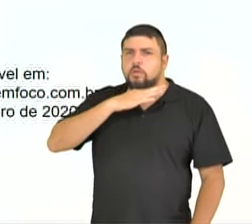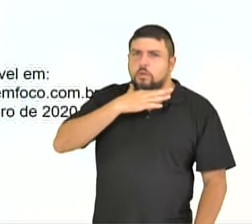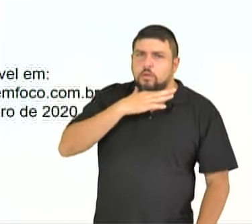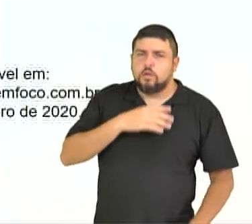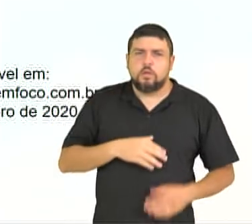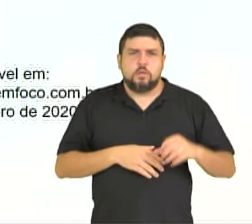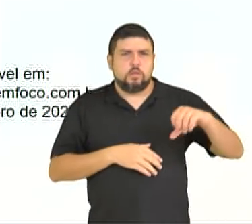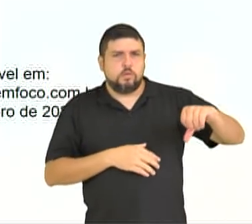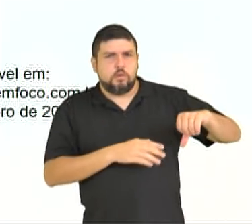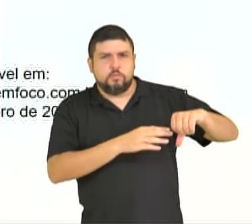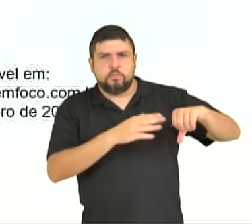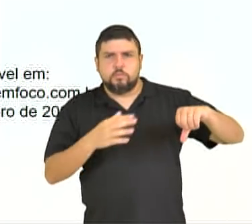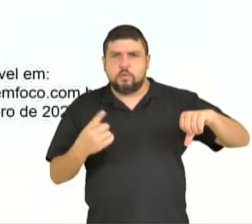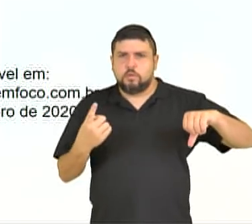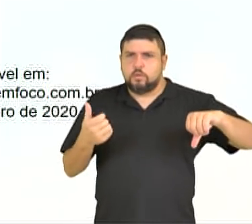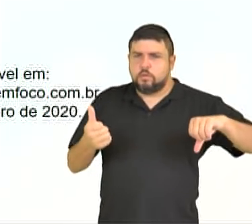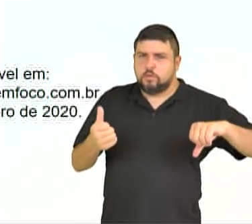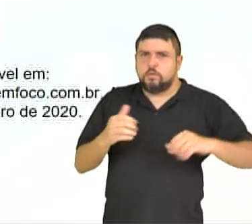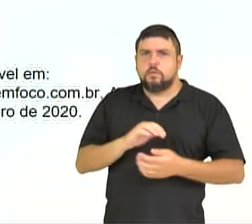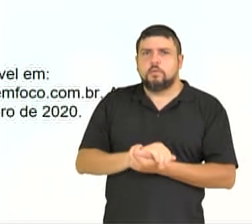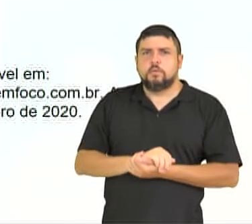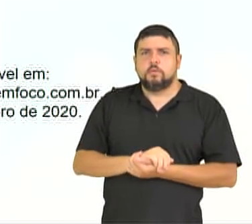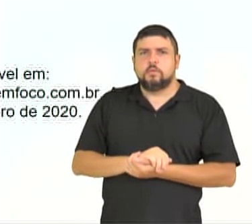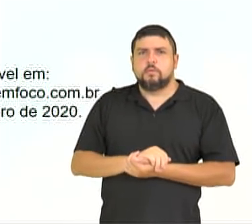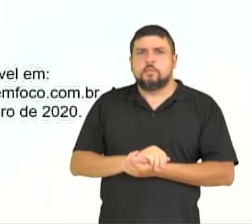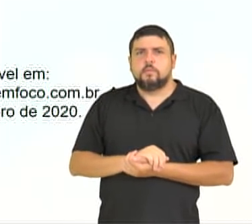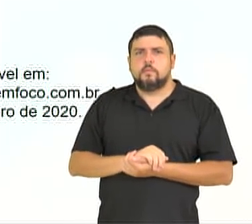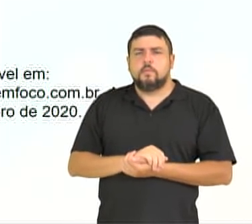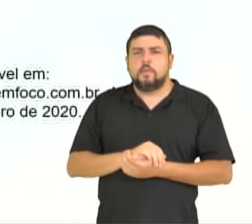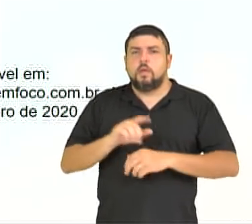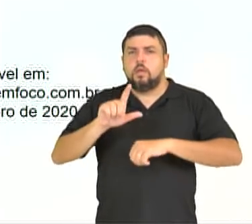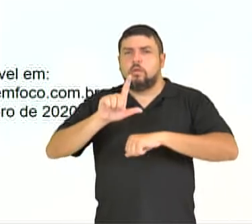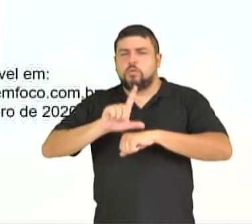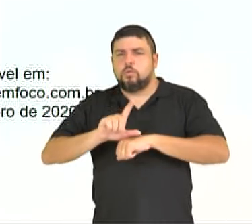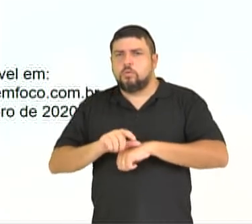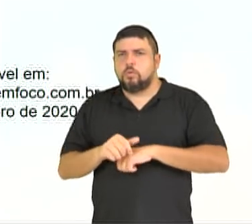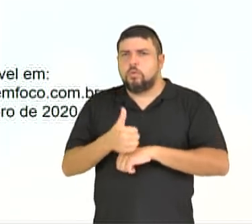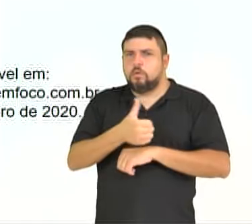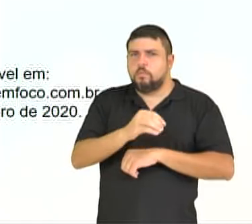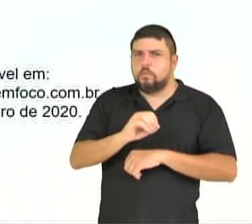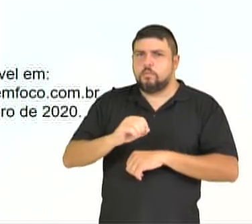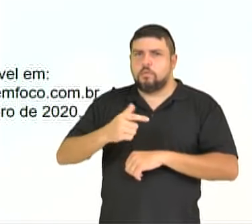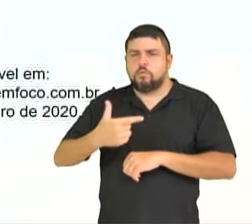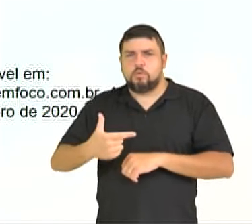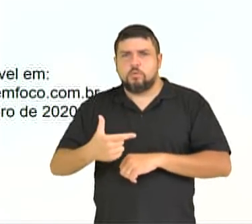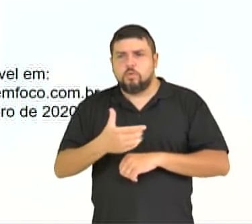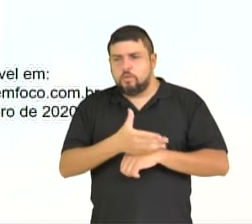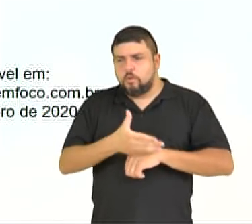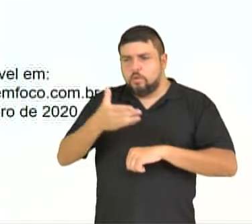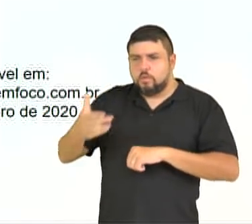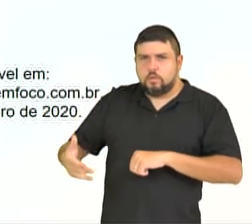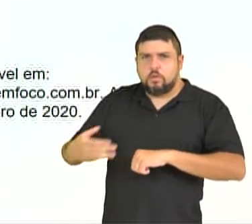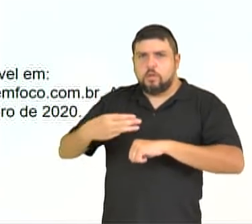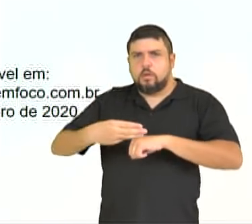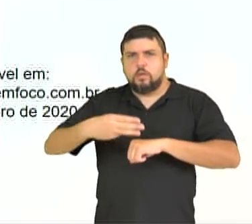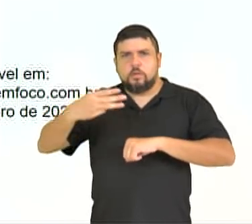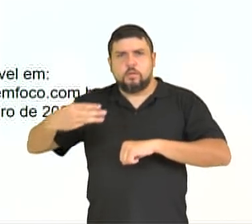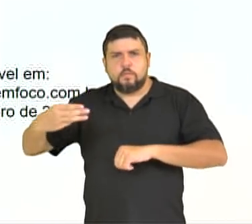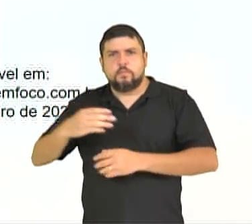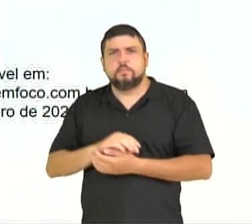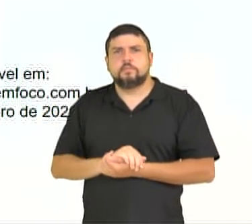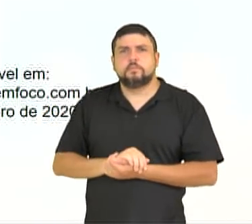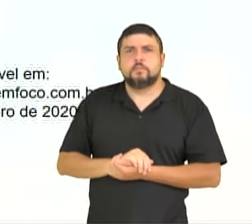horas. Posto de coleta, piso térreo, loja 1002, ao lado da Marisa. Temos aqui quem